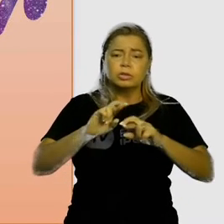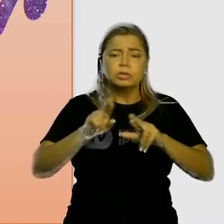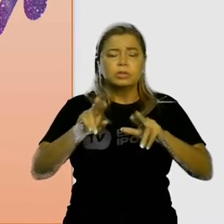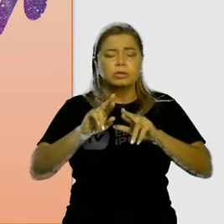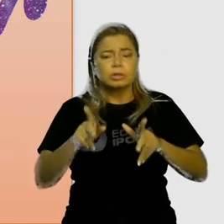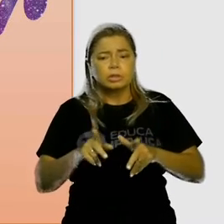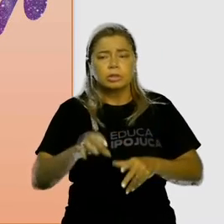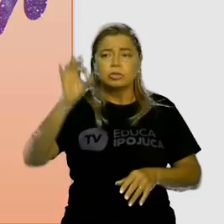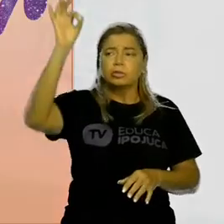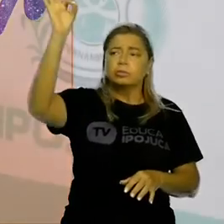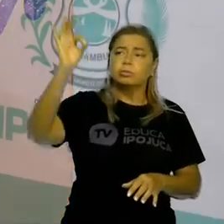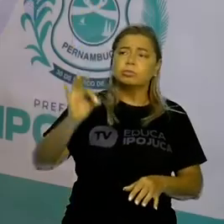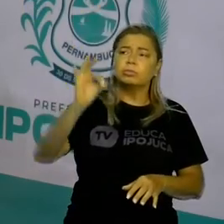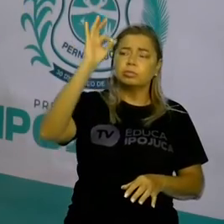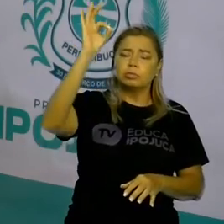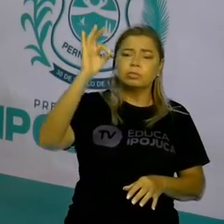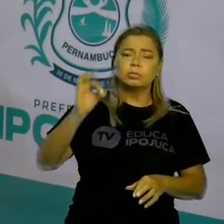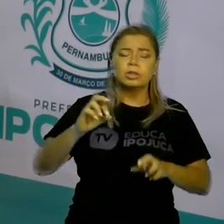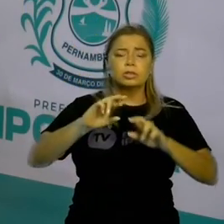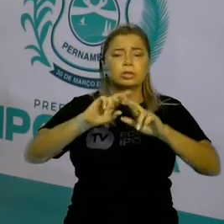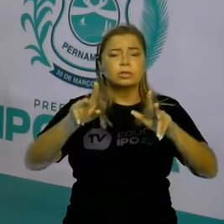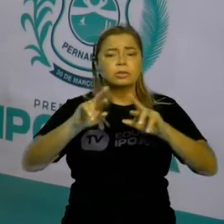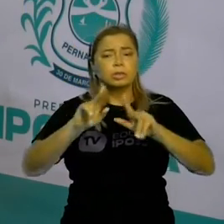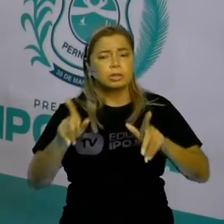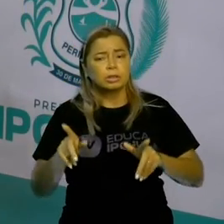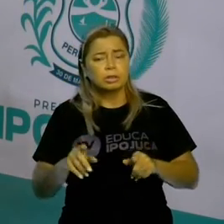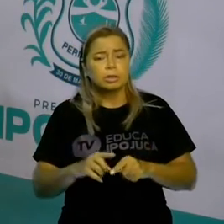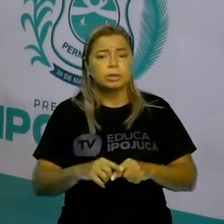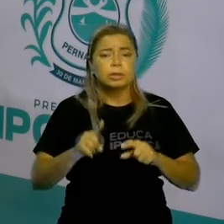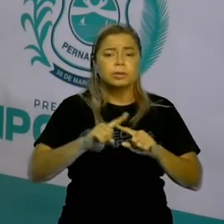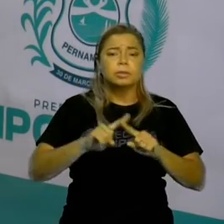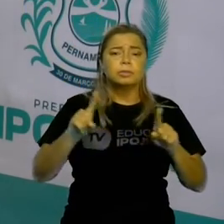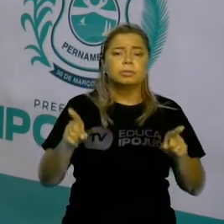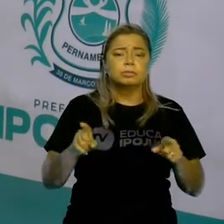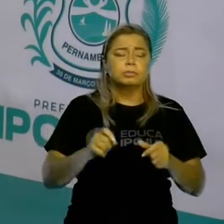diferentes, e mesmo assim a gente tem